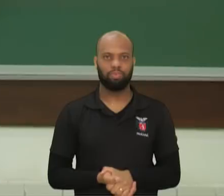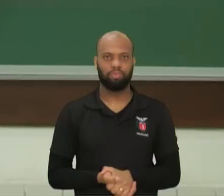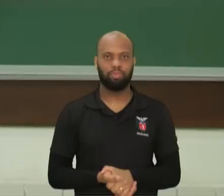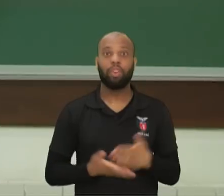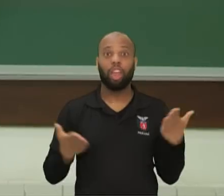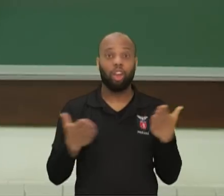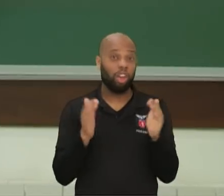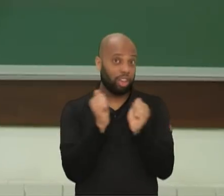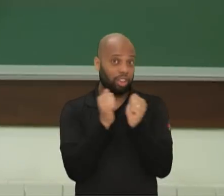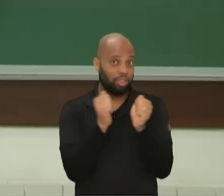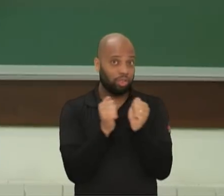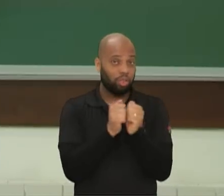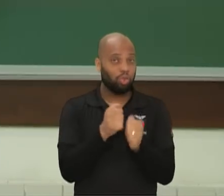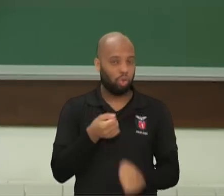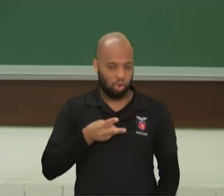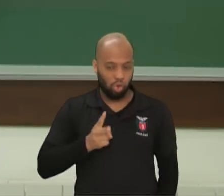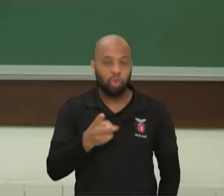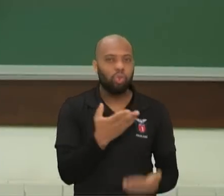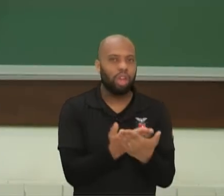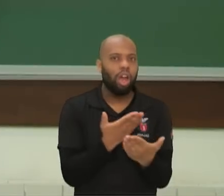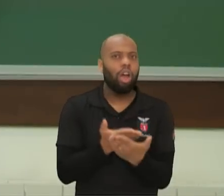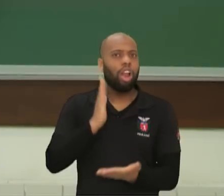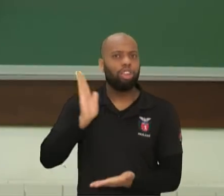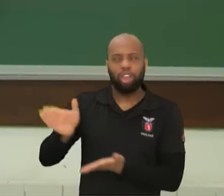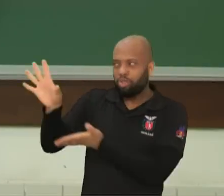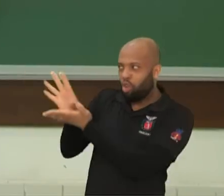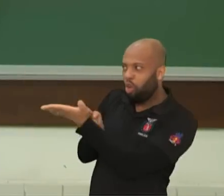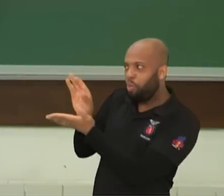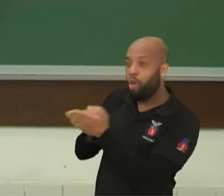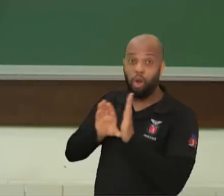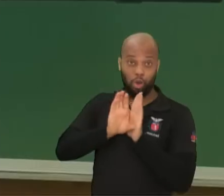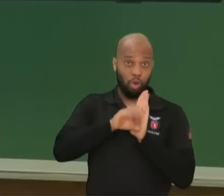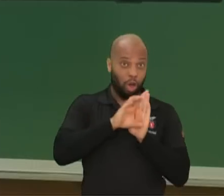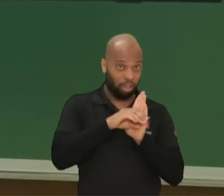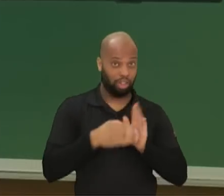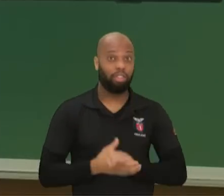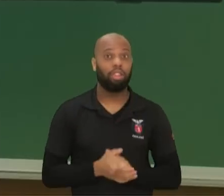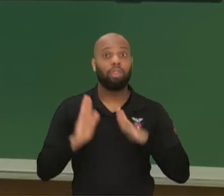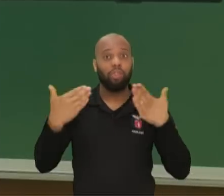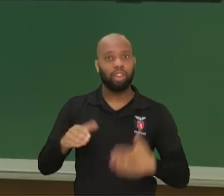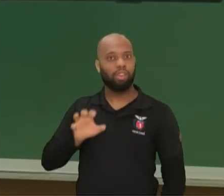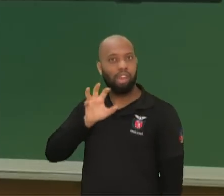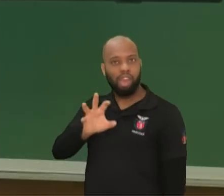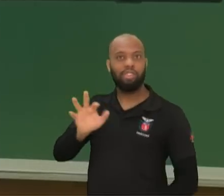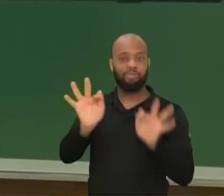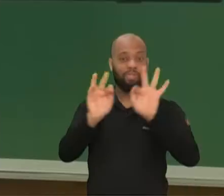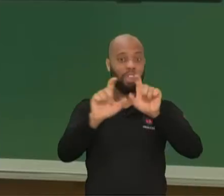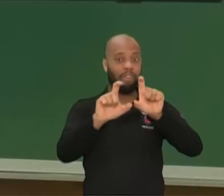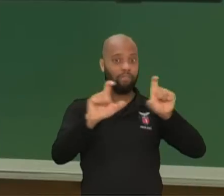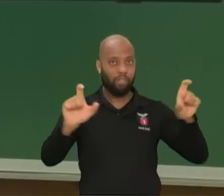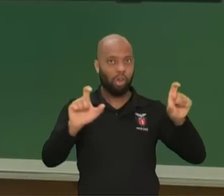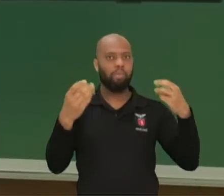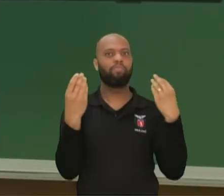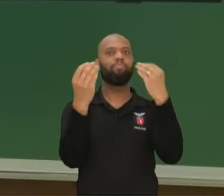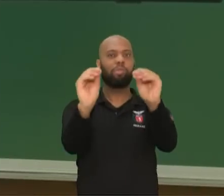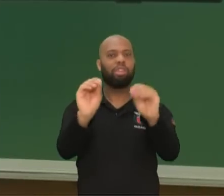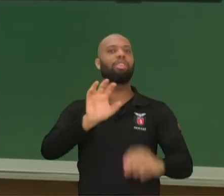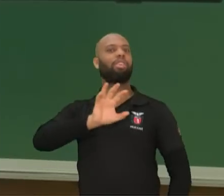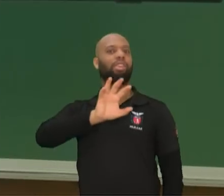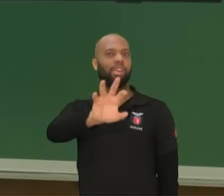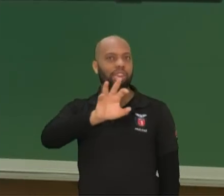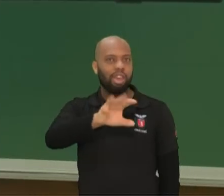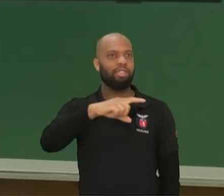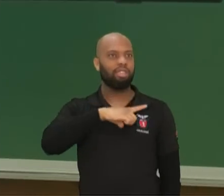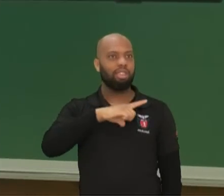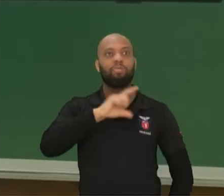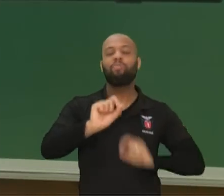Vamos lá, pessoal, continuar com a nossa aula? Já copiaram aqui a definição? Então, essa é a nossa fórmula. A professora deixou anotadinho para vocês ali,